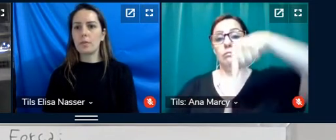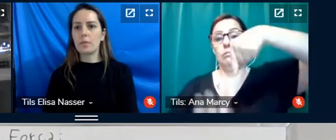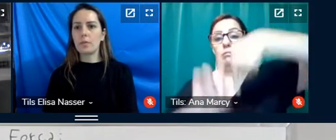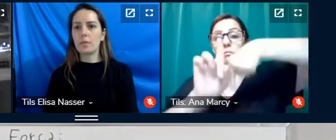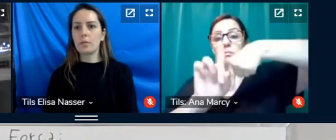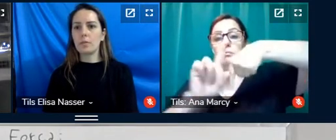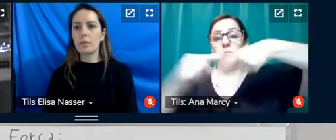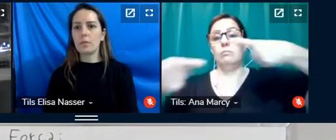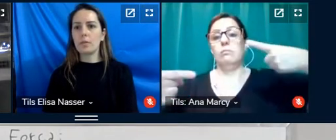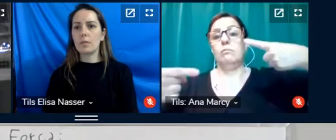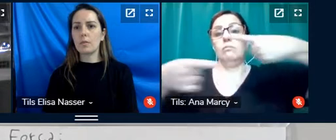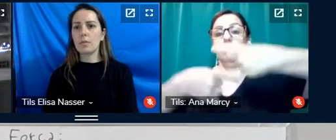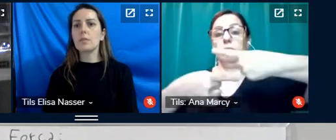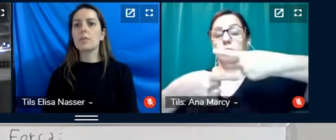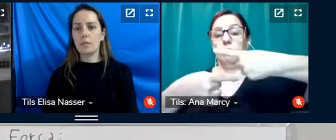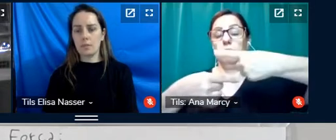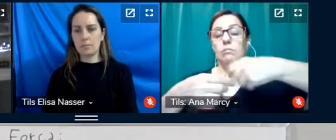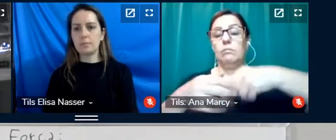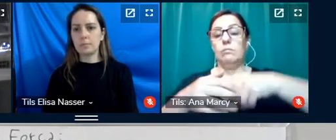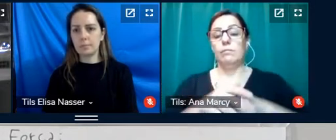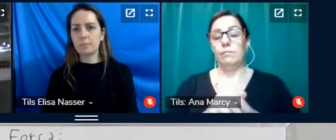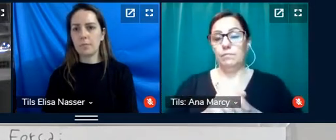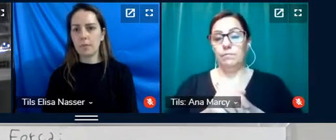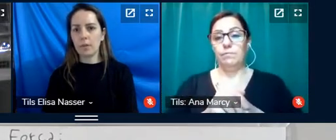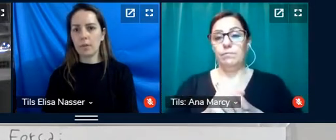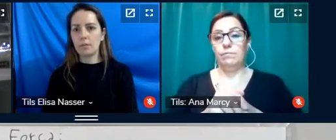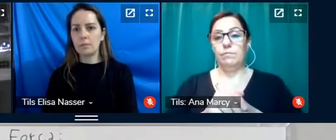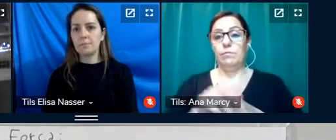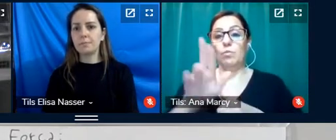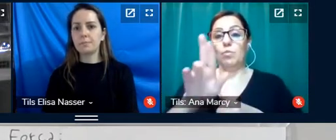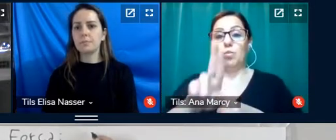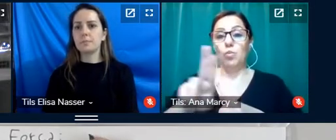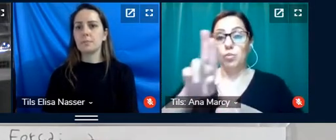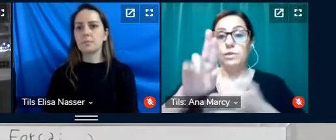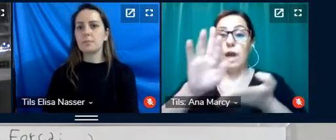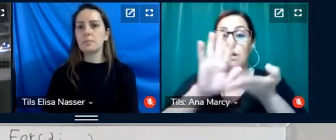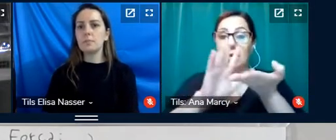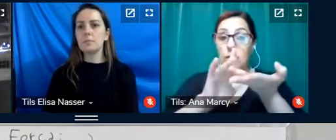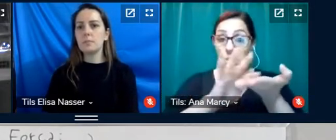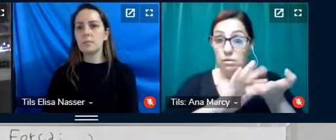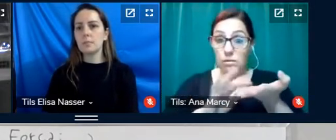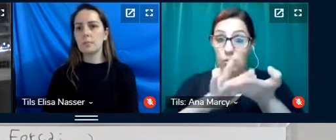Tá? Então, matematicamente, como é que a gente